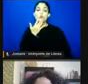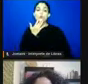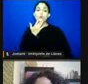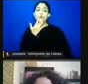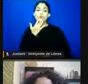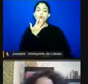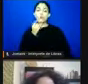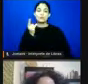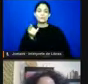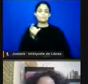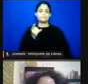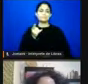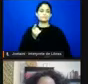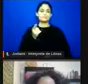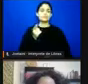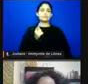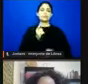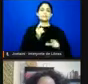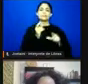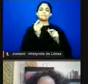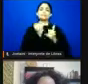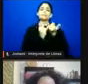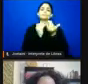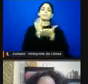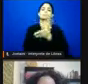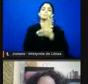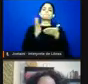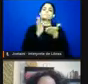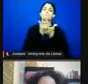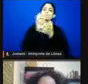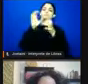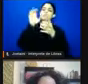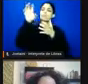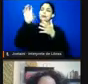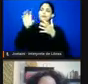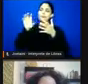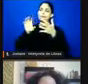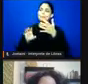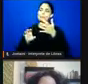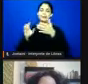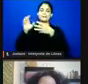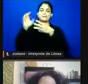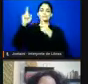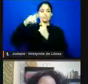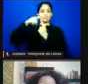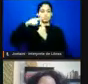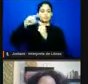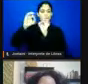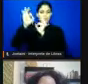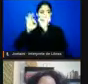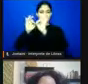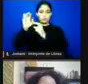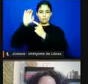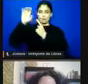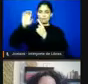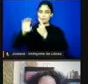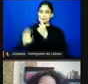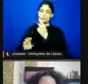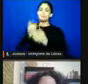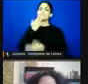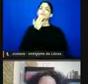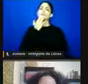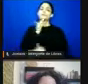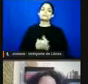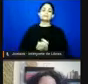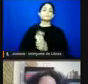que separam os tipos de organizações que a gente tem aqui. Então, no primeiro momento do livro, a Thay já comentou isso, a gente tem